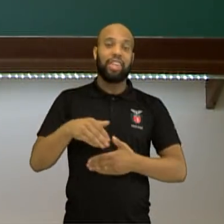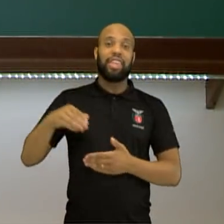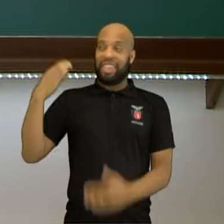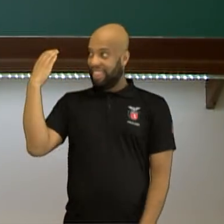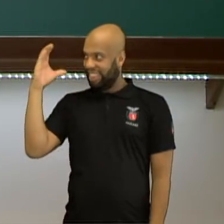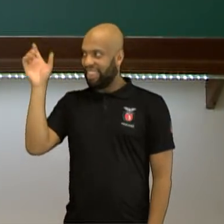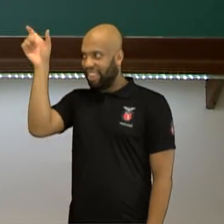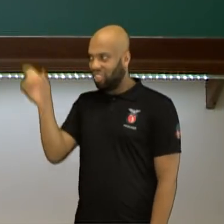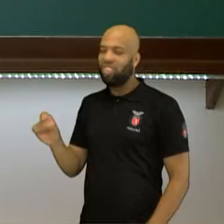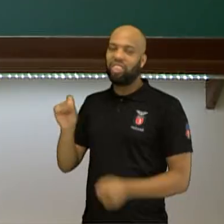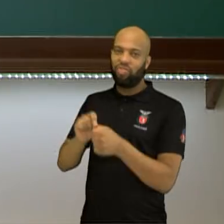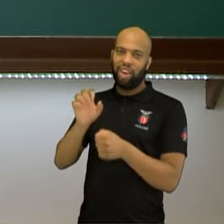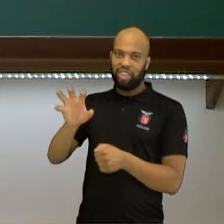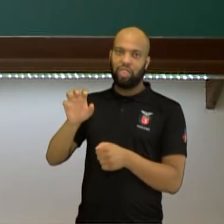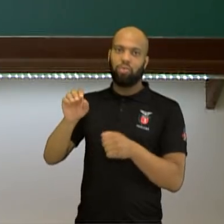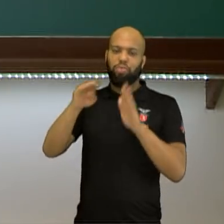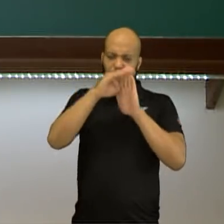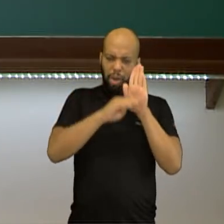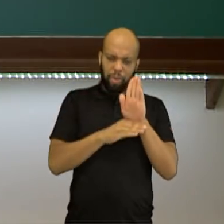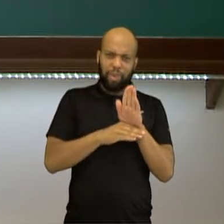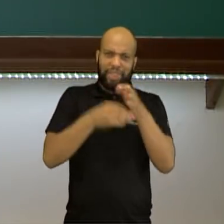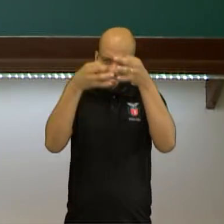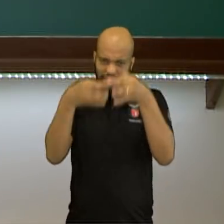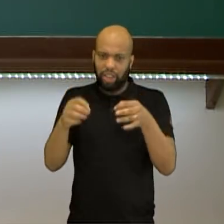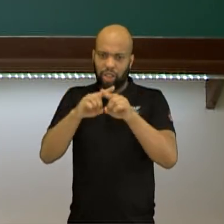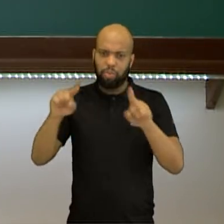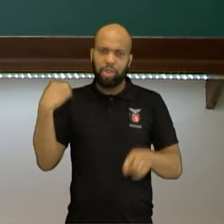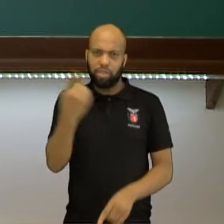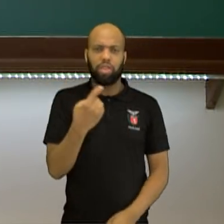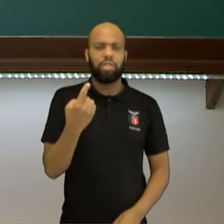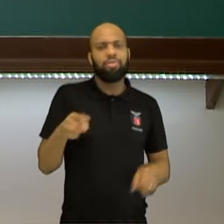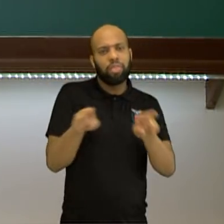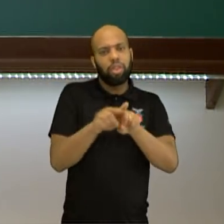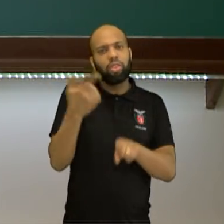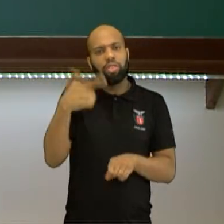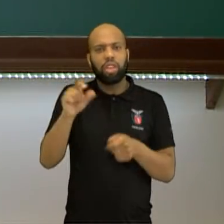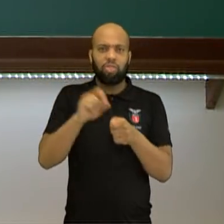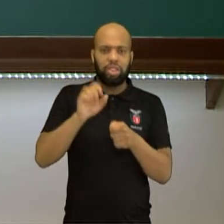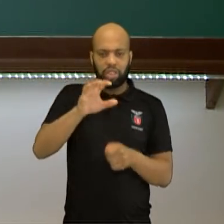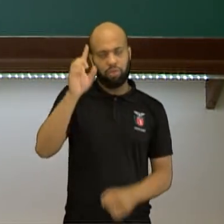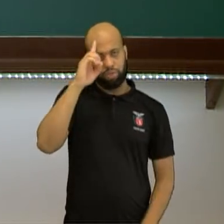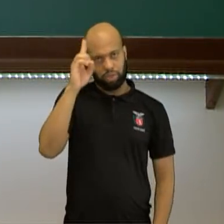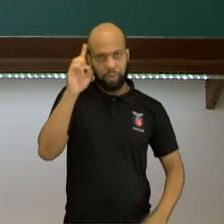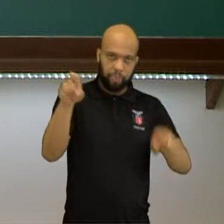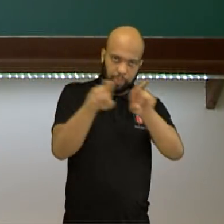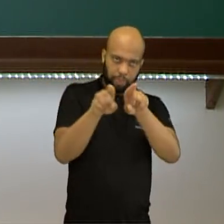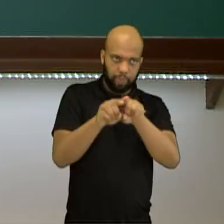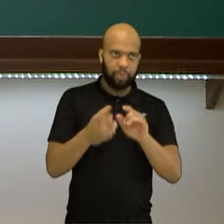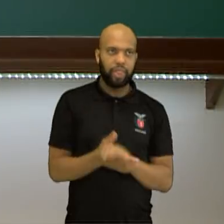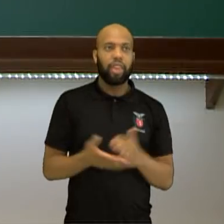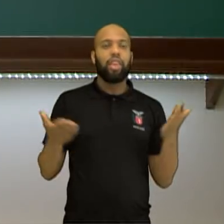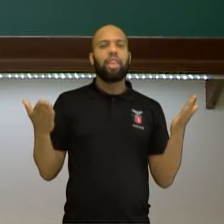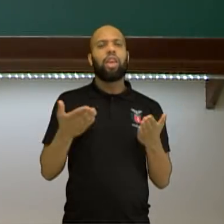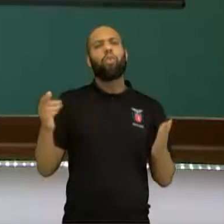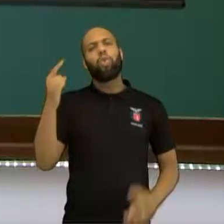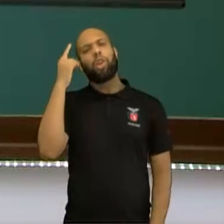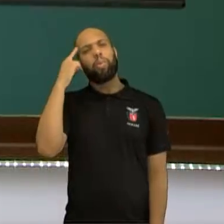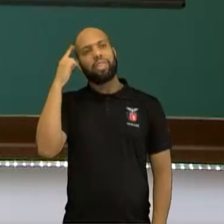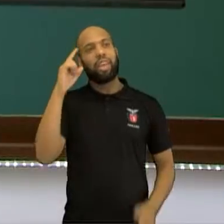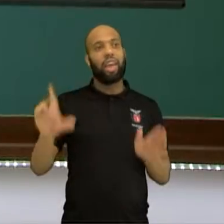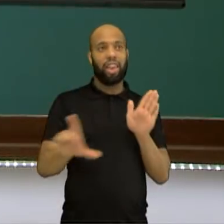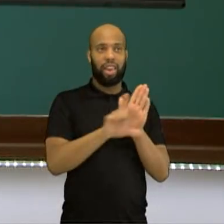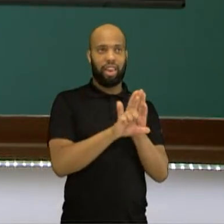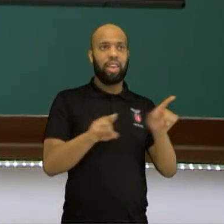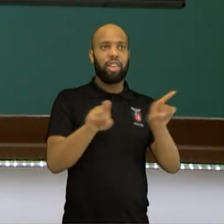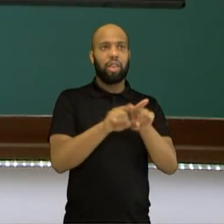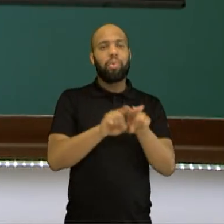de forma mais sistematizada, mas nós também podemos aplicar o método no nosso dia a dia. Vamos pensar agora as leis